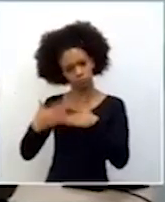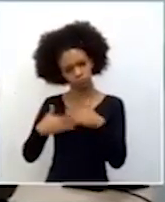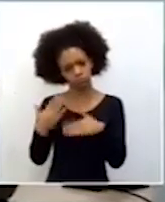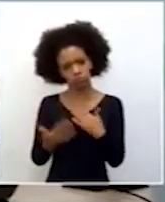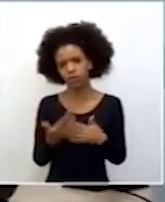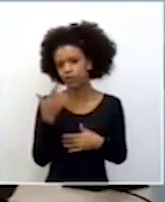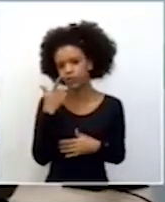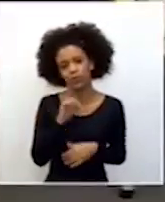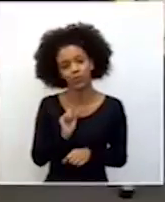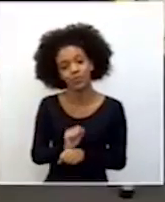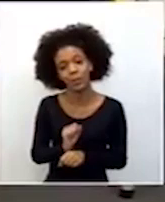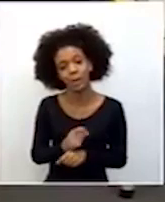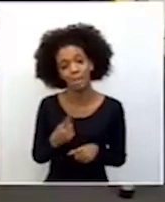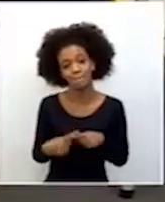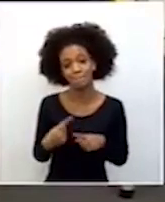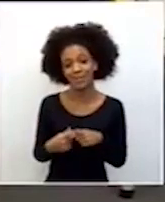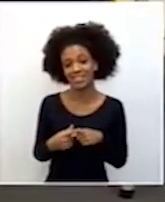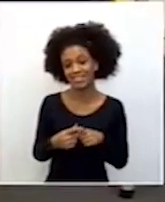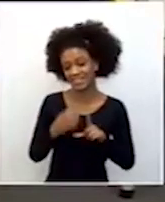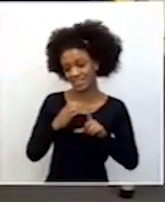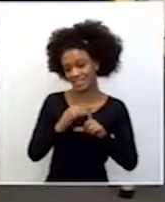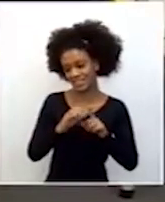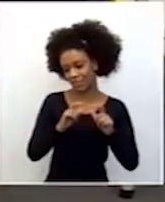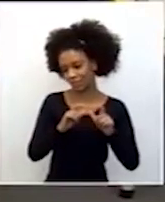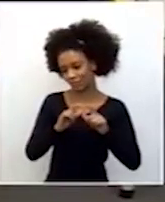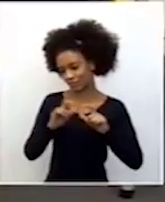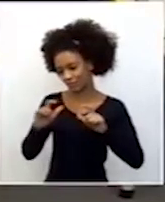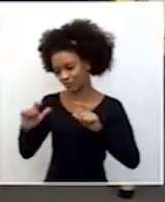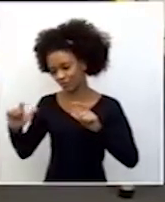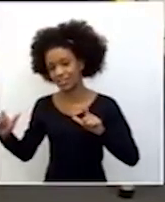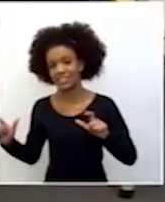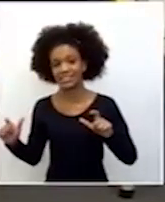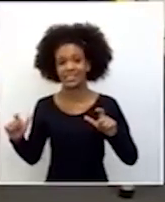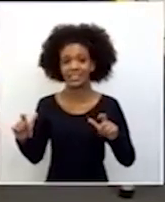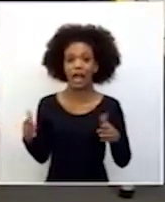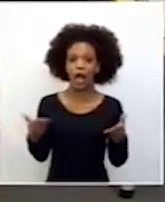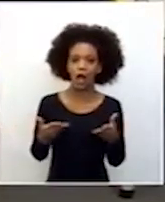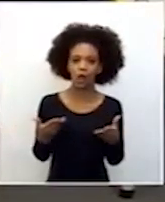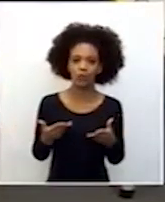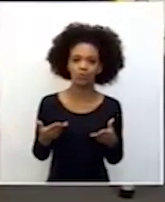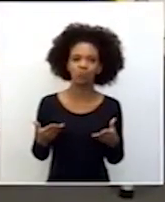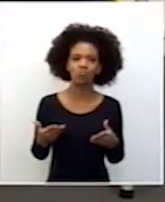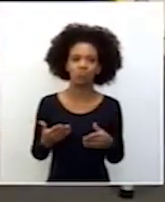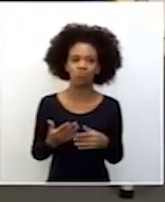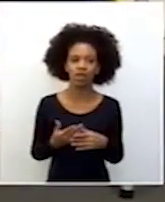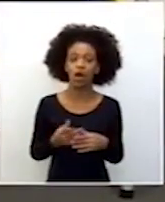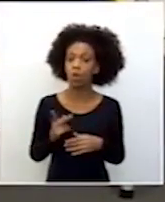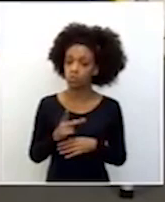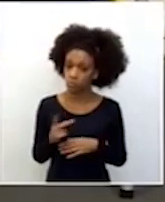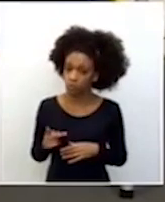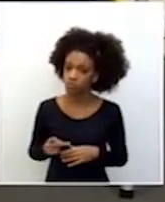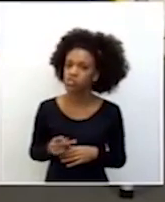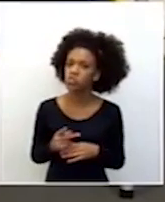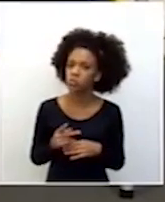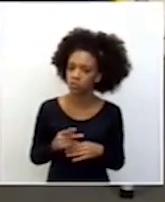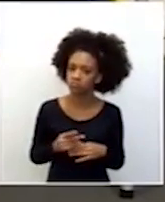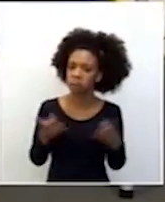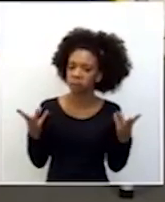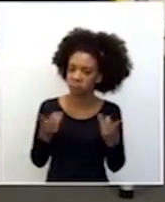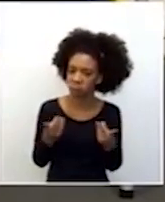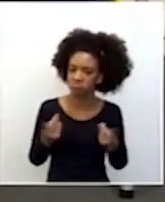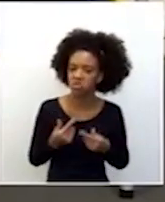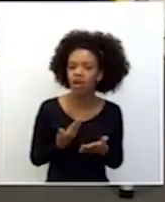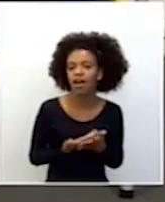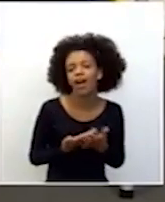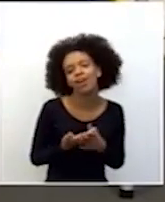não vai conseguir parar porque tem muitas charges. Muitas charges, nossa aula está muito cheia, está muito rica. Aliás, professores estão elogiando. Alunos elogiando a aula, viu?